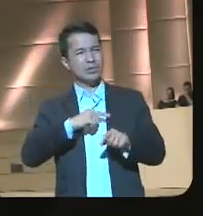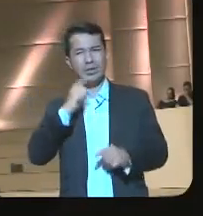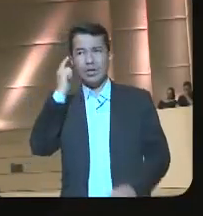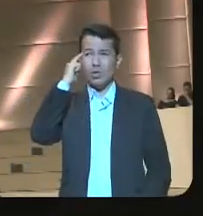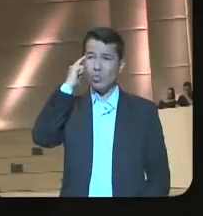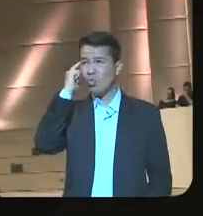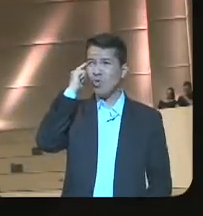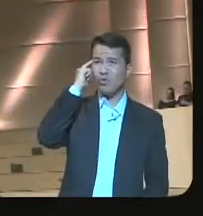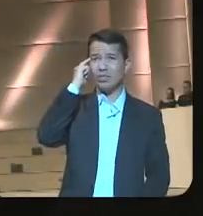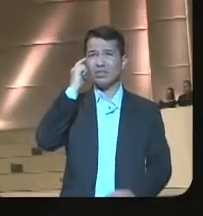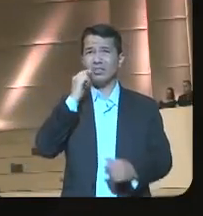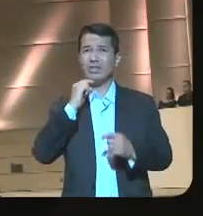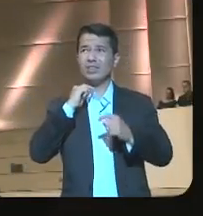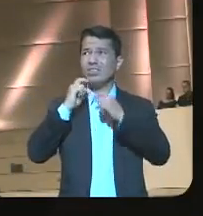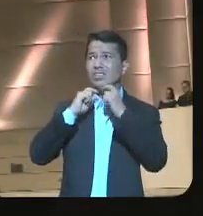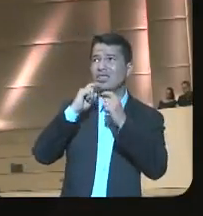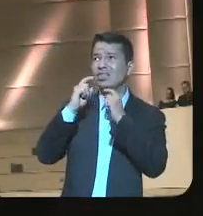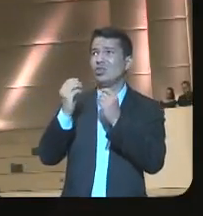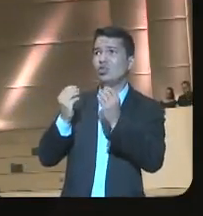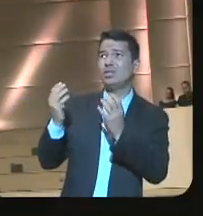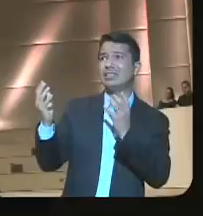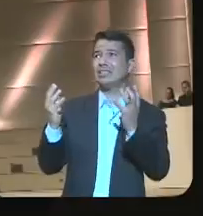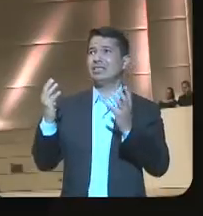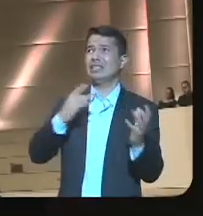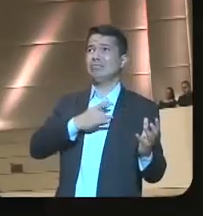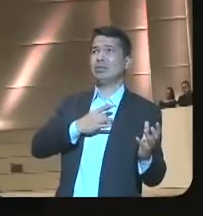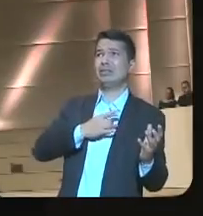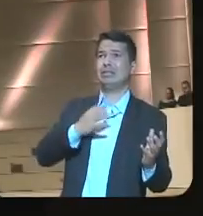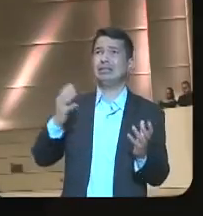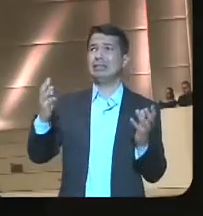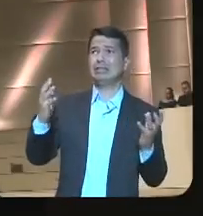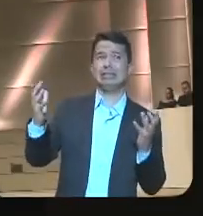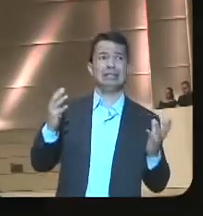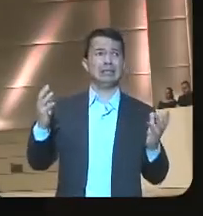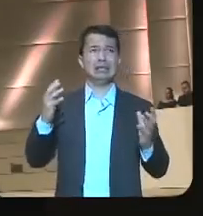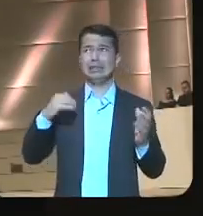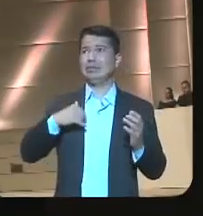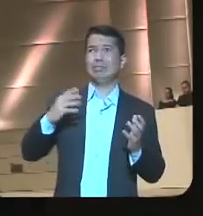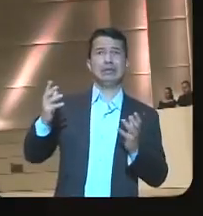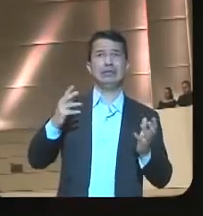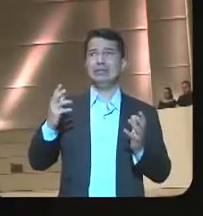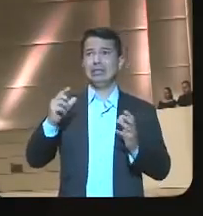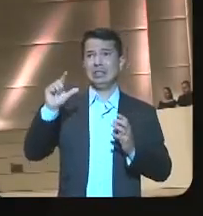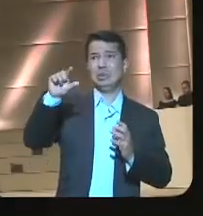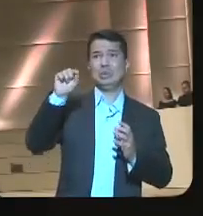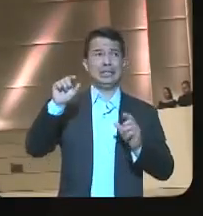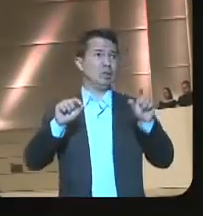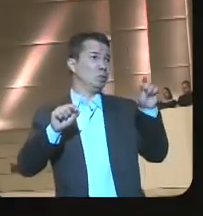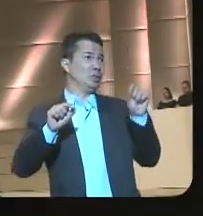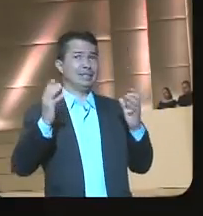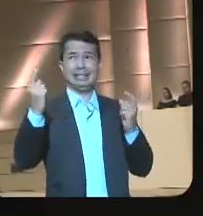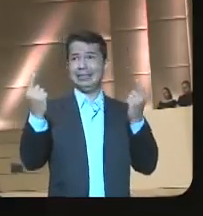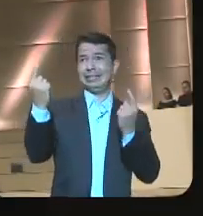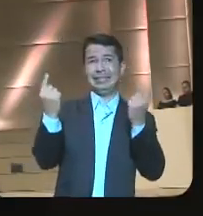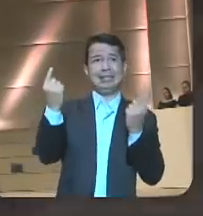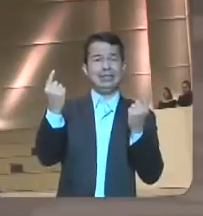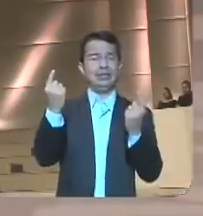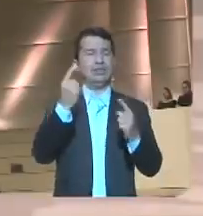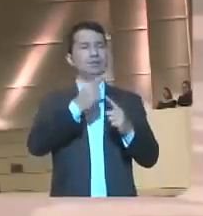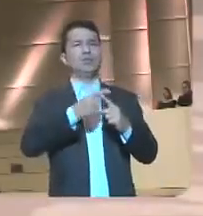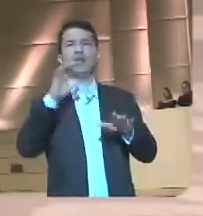dúvidas os medos as culpas os pesadelos da alma e até os seus pecados o